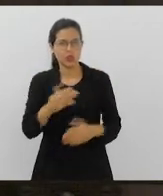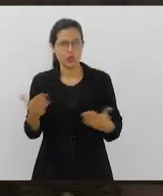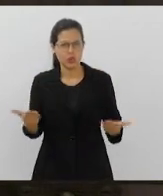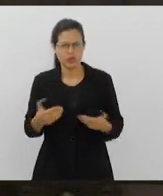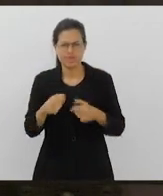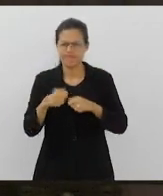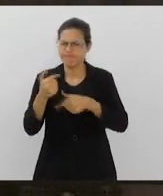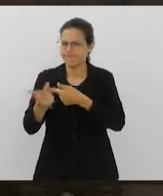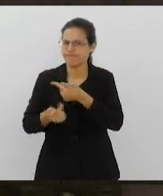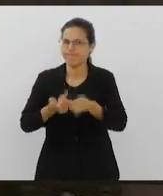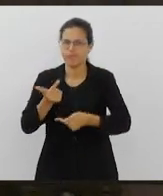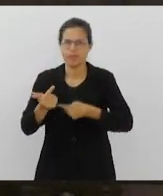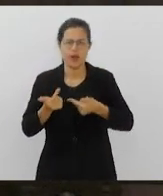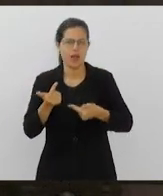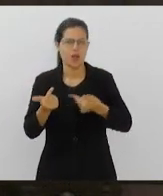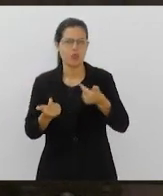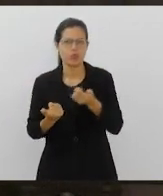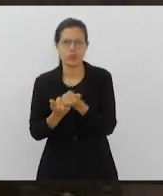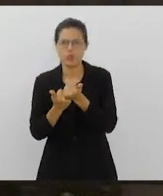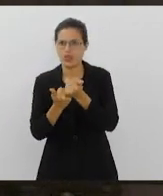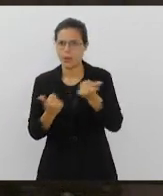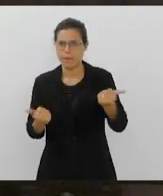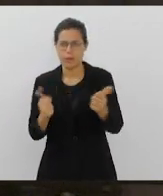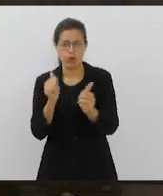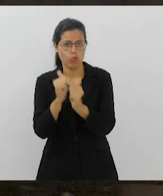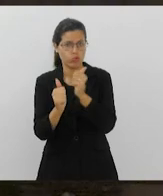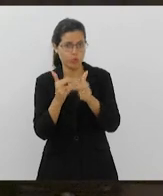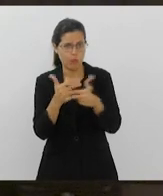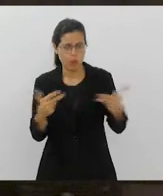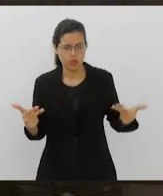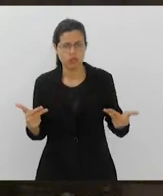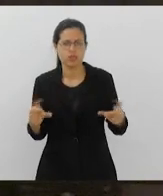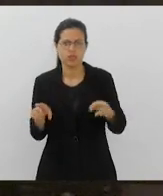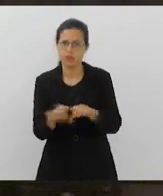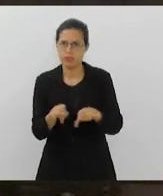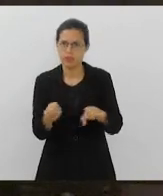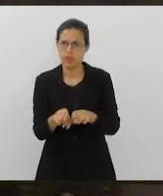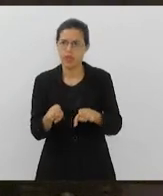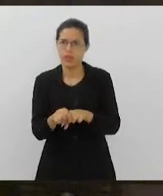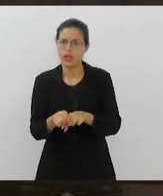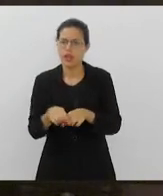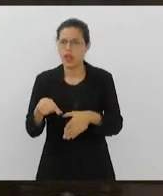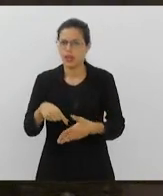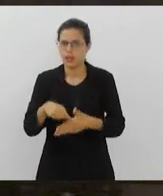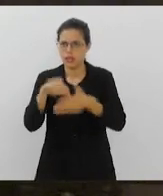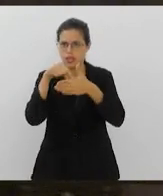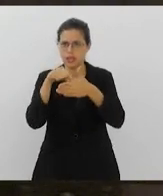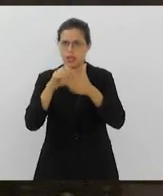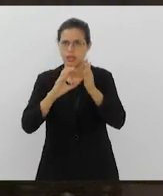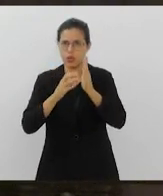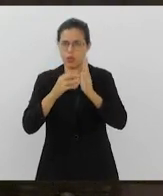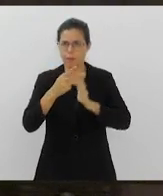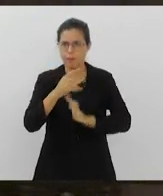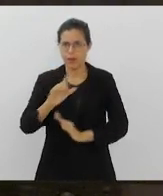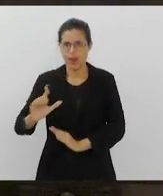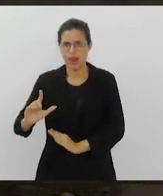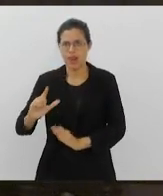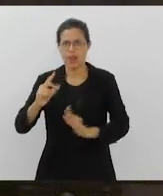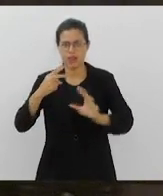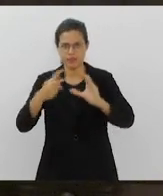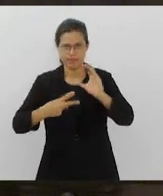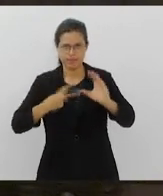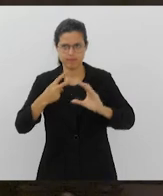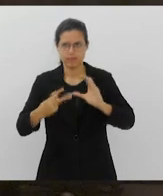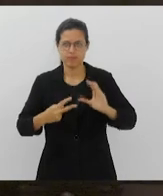trabalho, inclusive, de apoio ao esporte, de fomento ao esporte, sendo líder do PL na Câmara Municipal, presidente